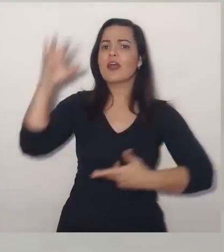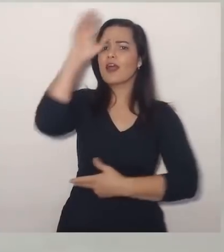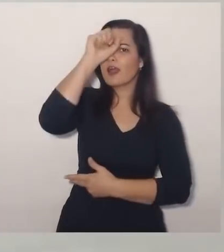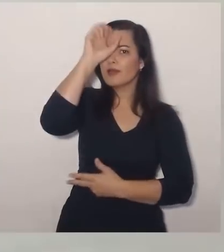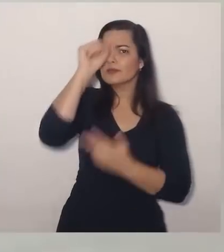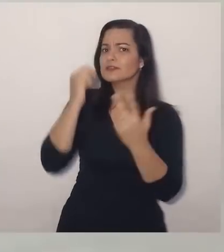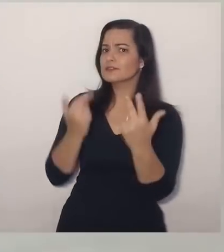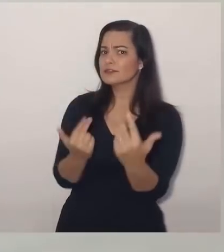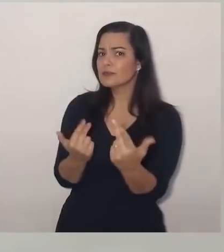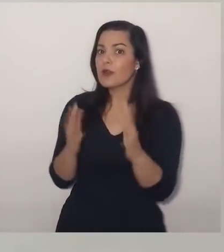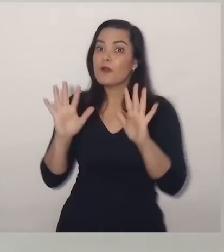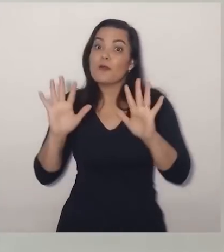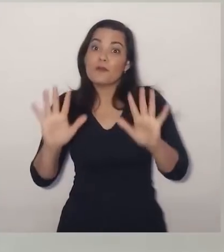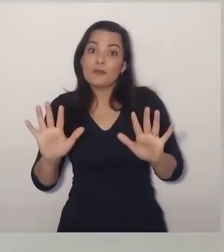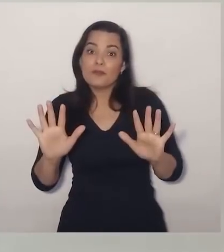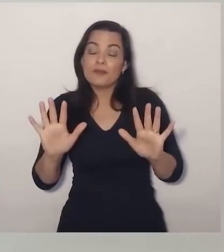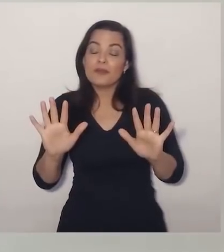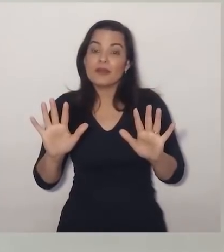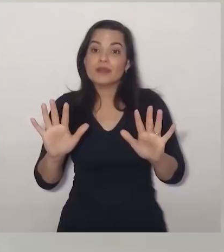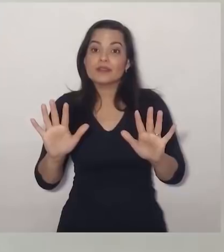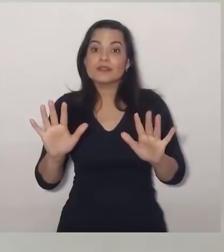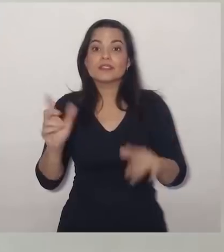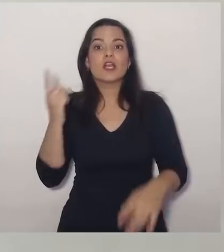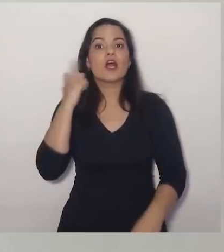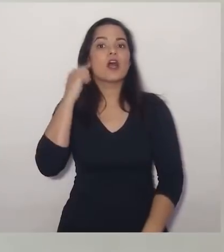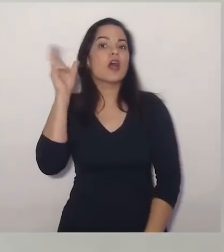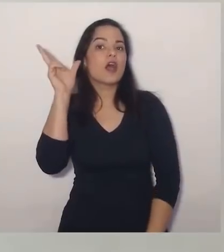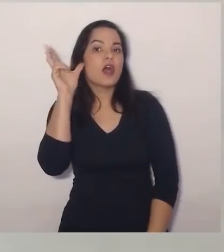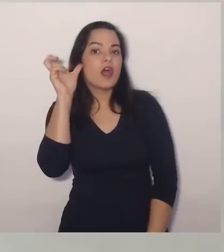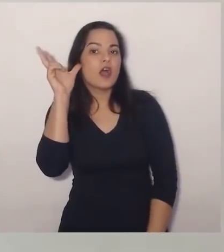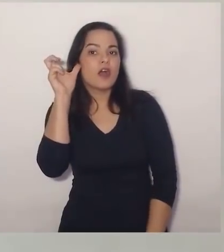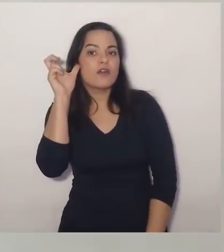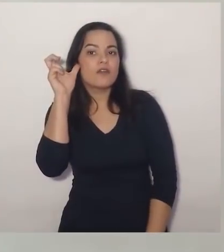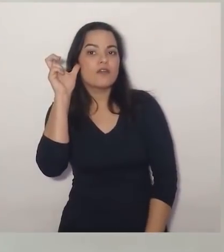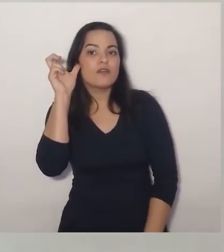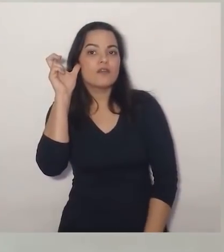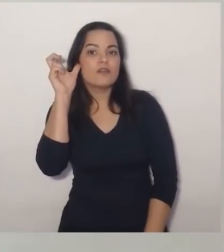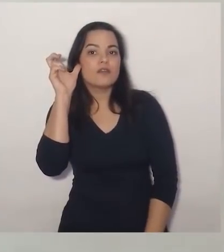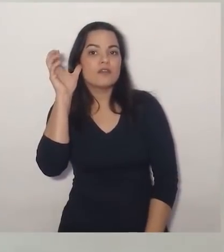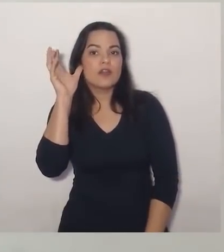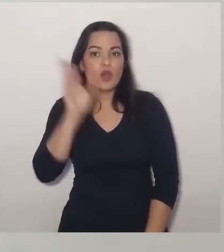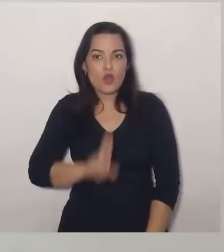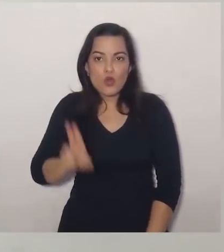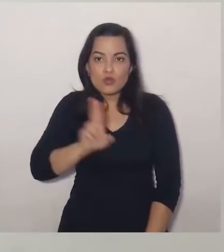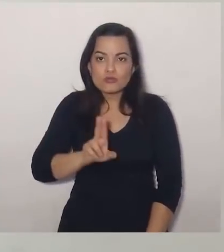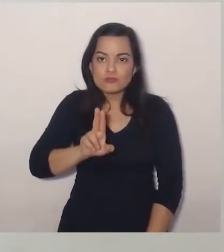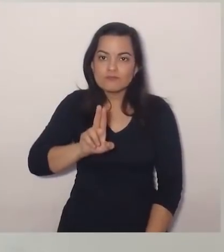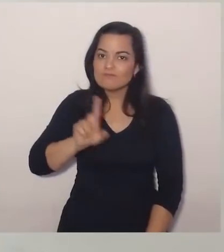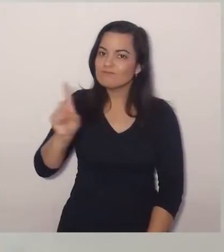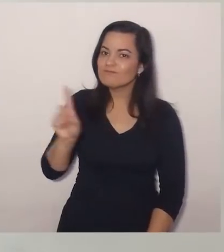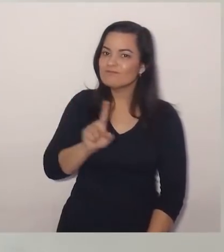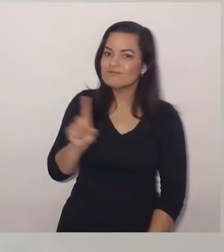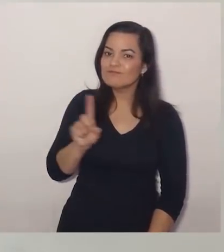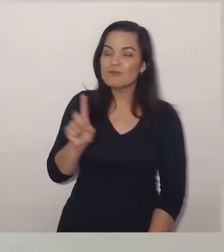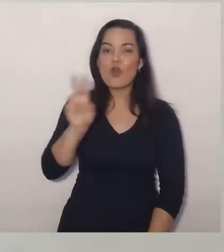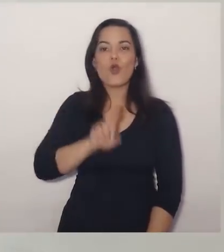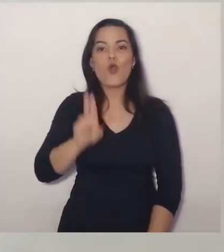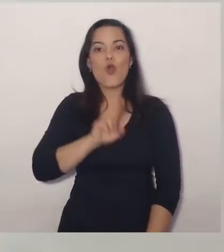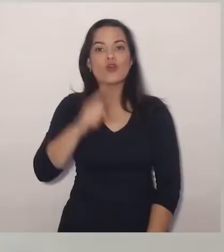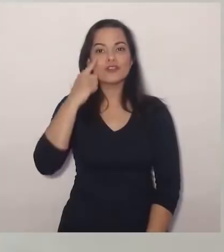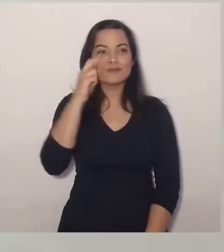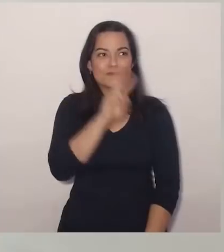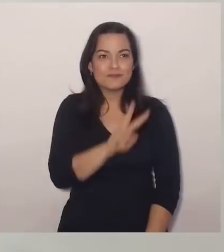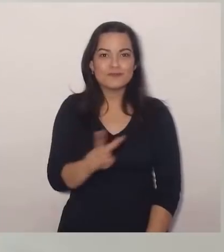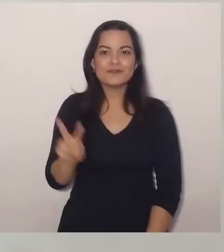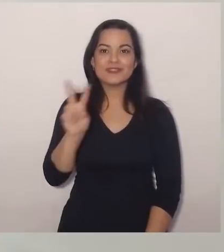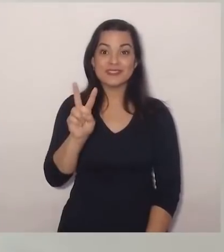nós estamos falando aqui, mas ao invés de ser pela audição, eles usam a visão. Eu já